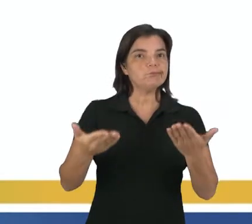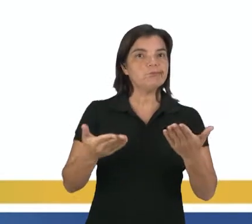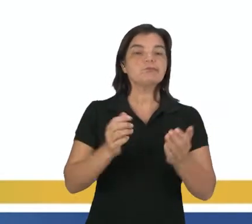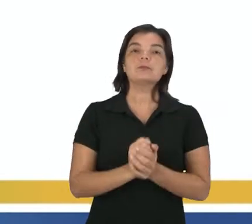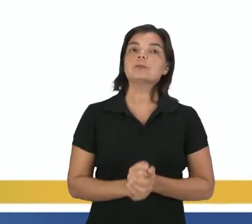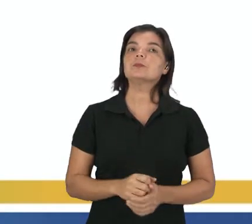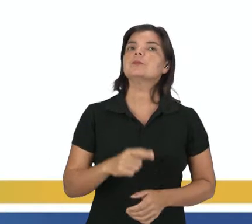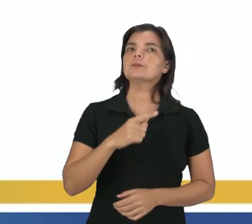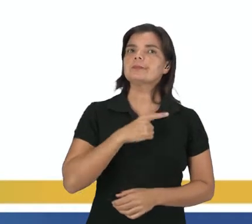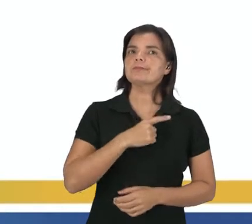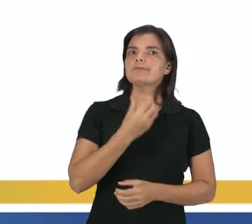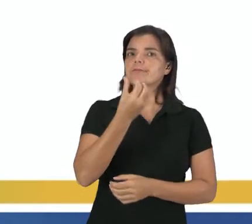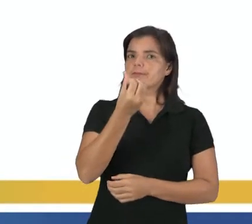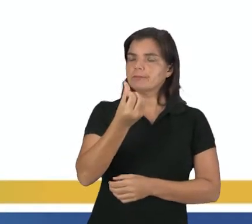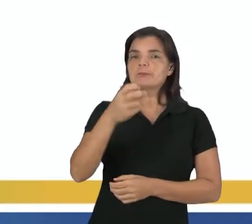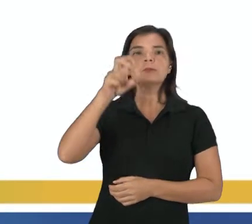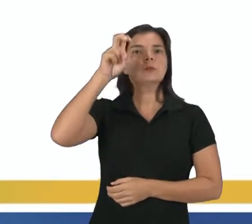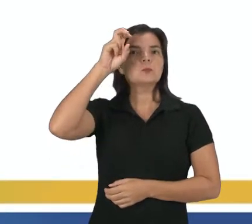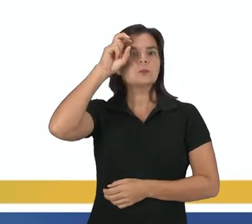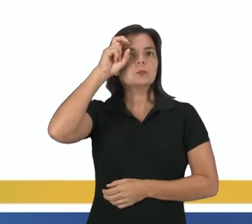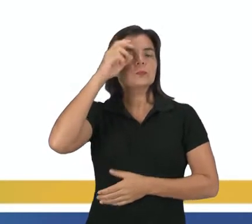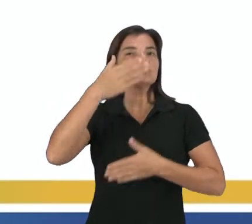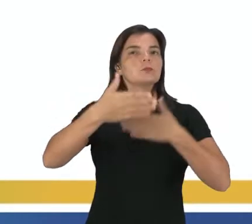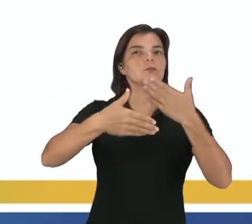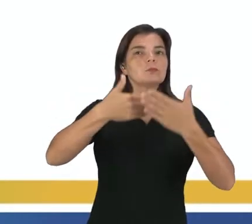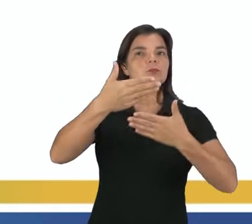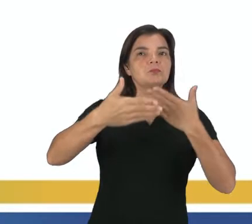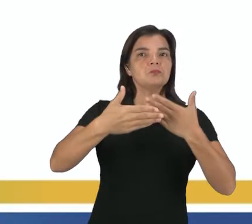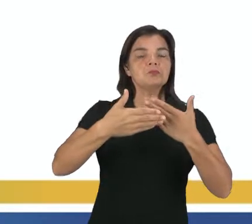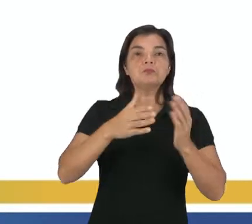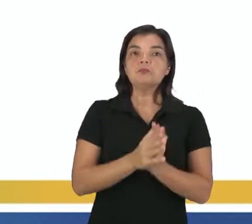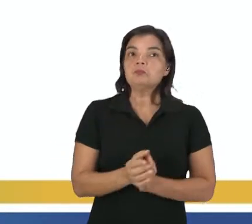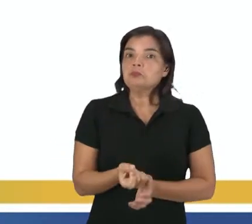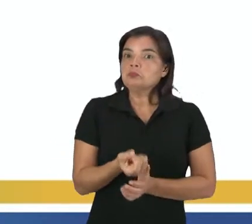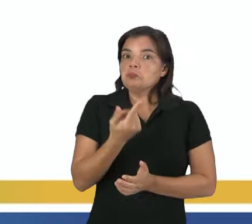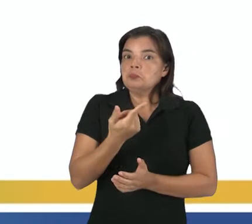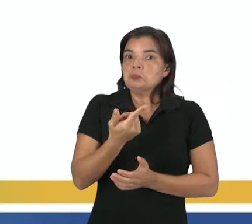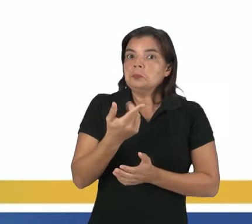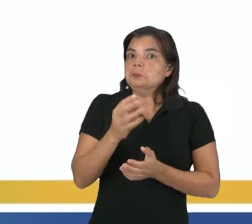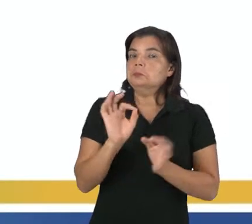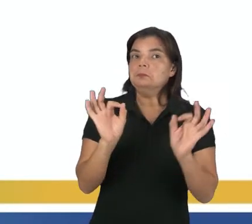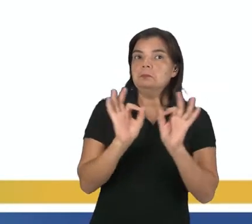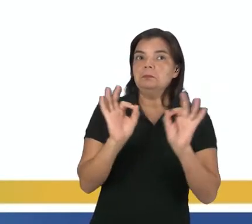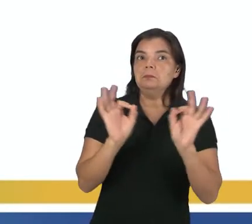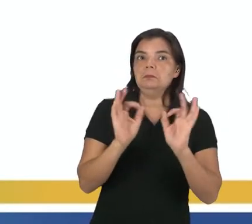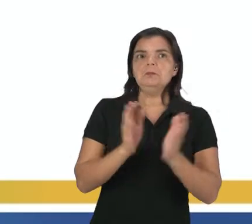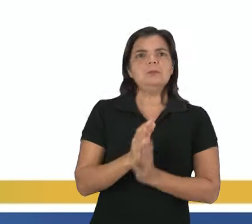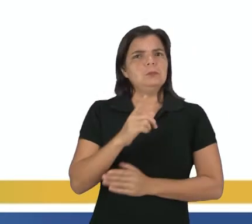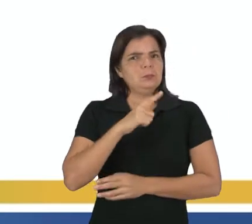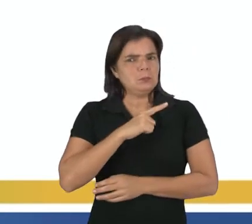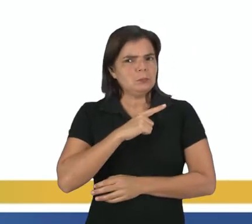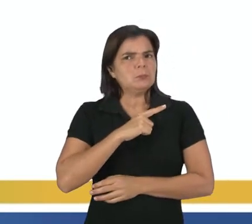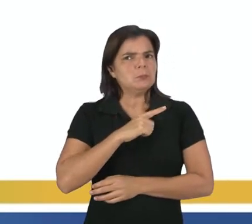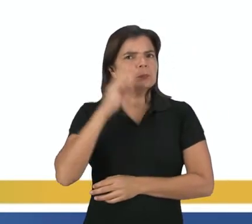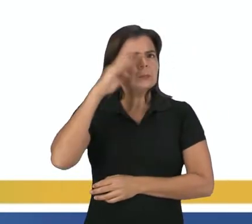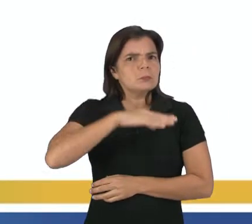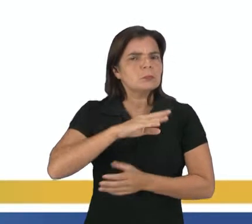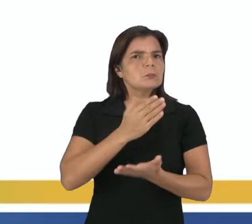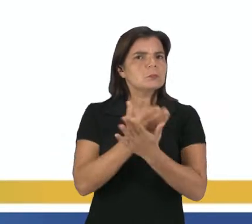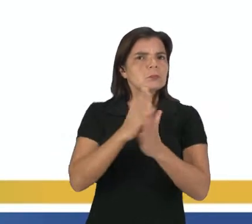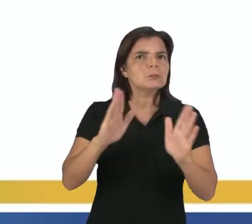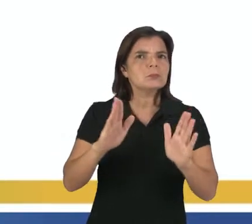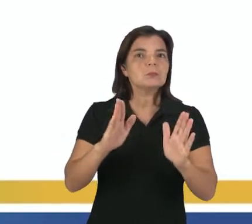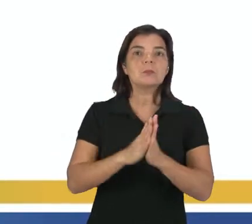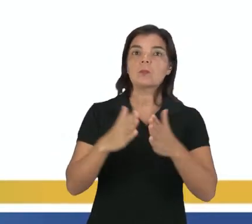No entanto, 6 quintas-feiras passaram sem que algo de bizarro acontecesse. Teria a maldição terminado?